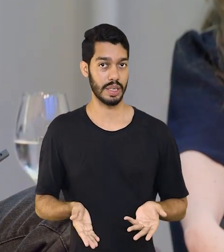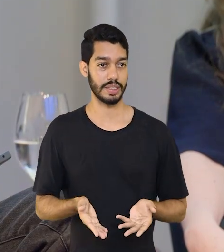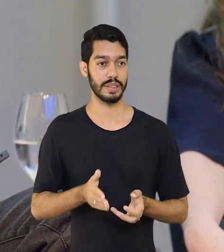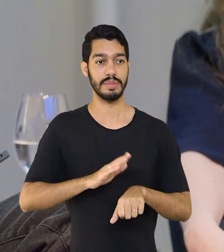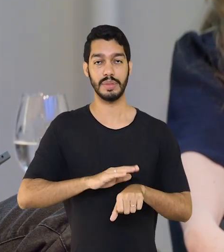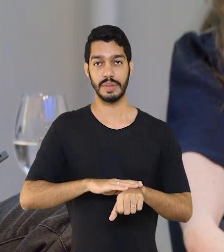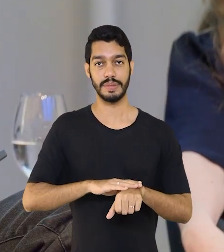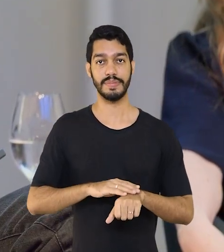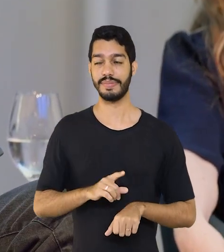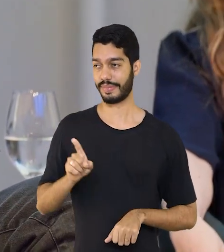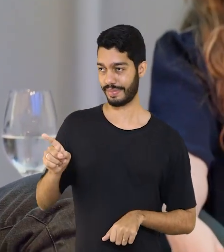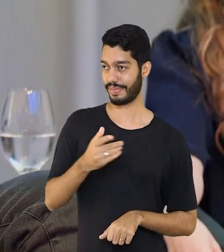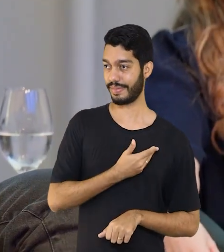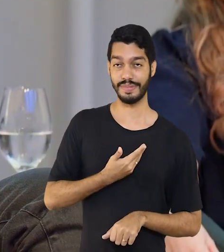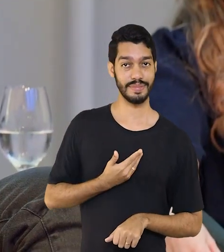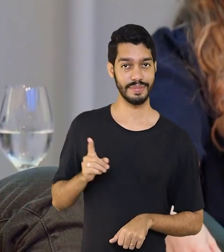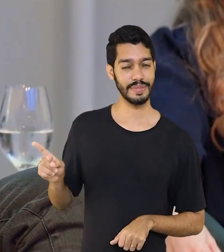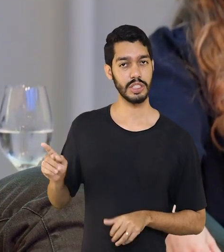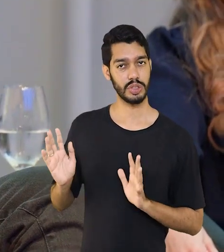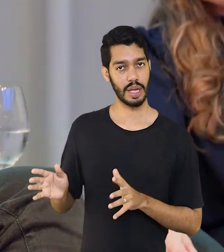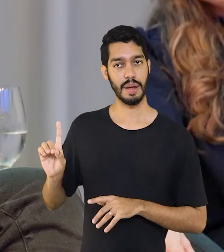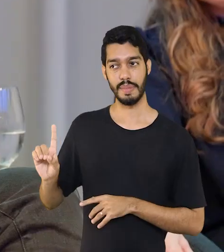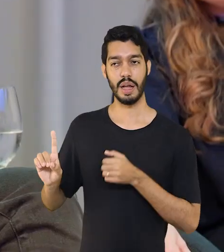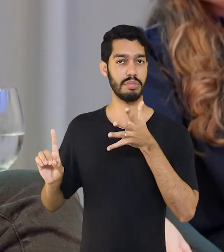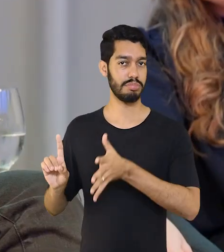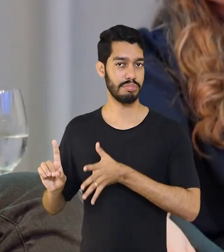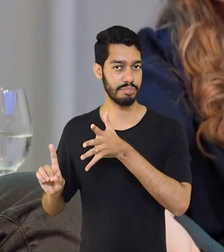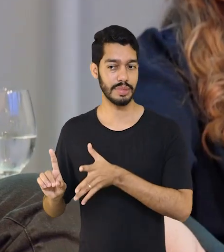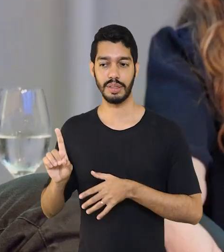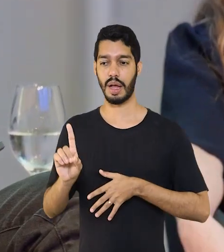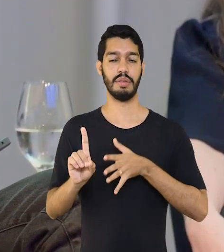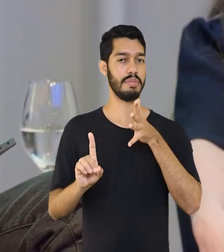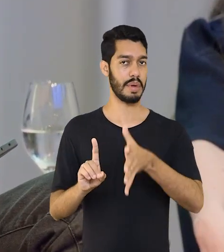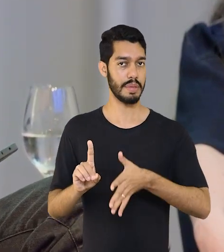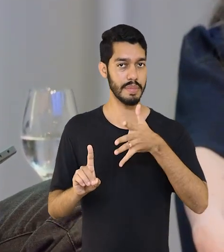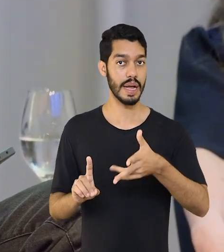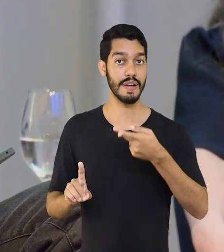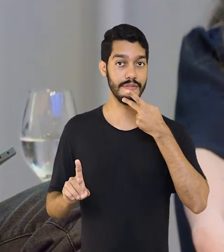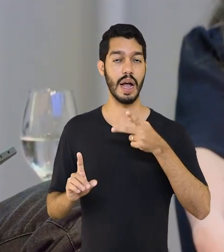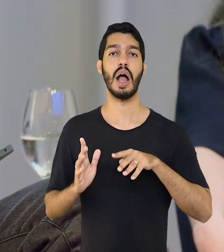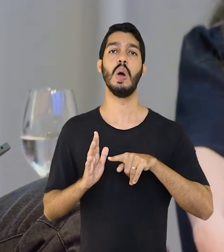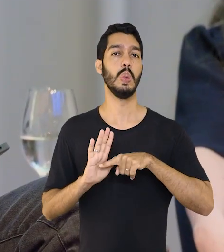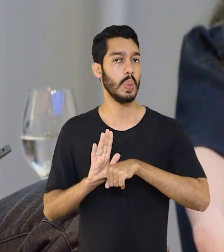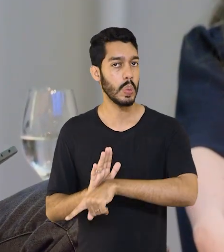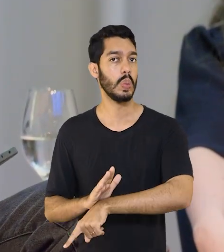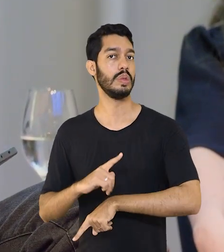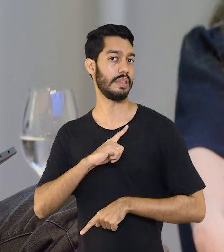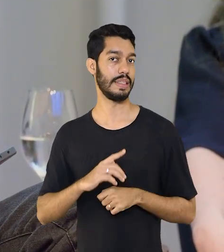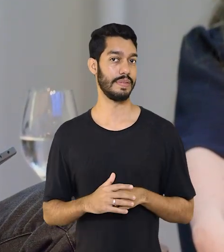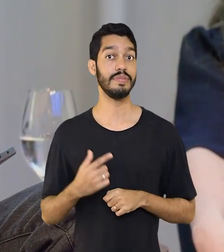agora, e os meus colegas aqui panelistas já abordaram com muita qualidade e